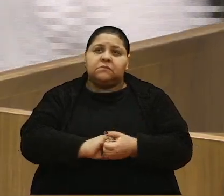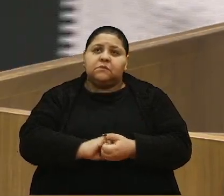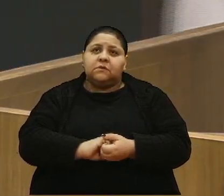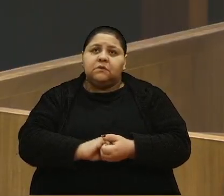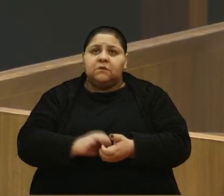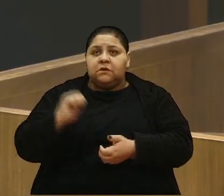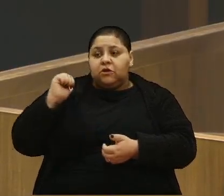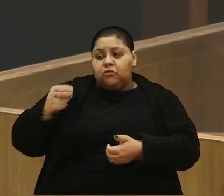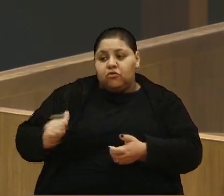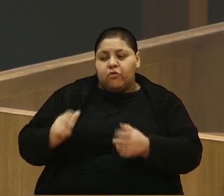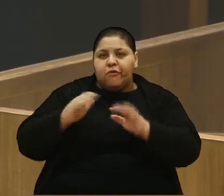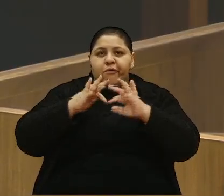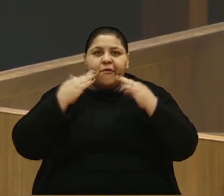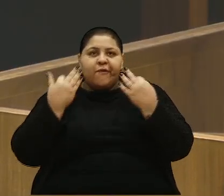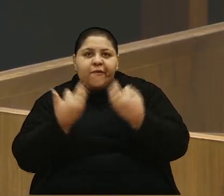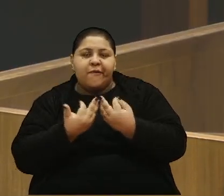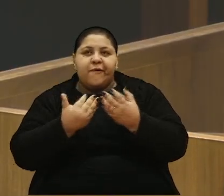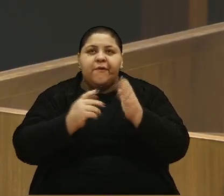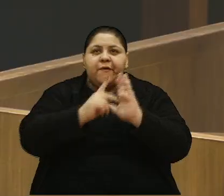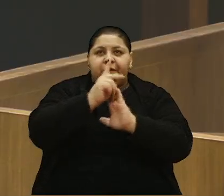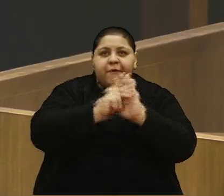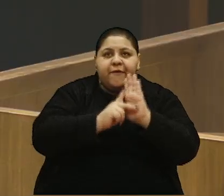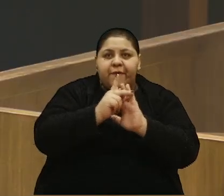Bolsa Família, do programa de